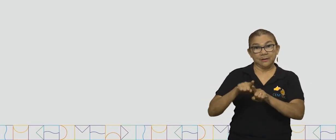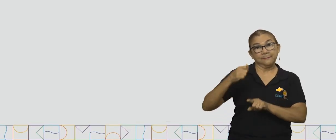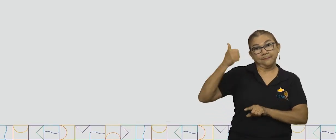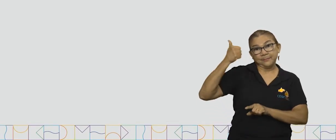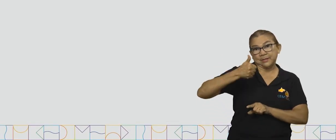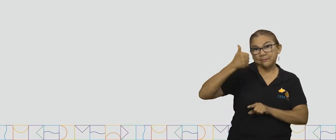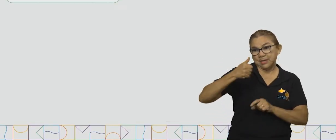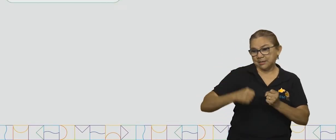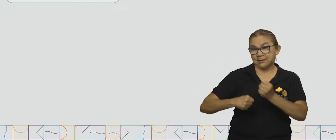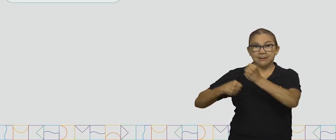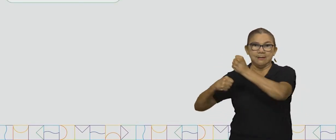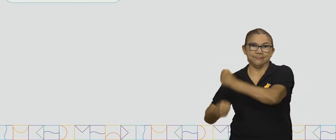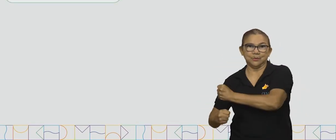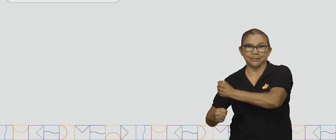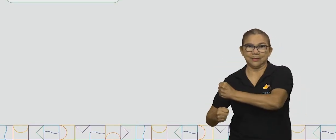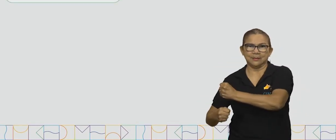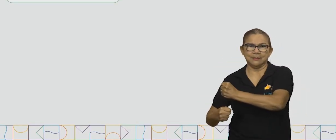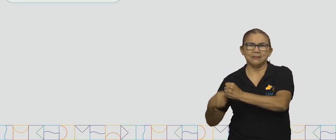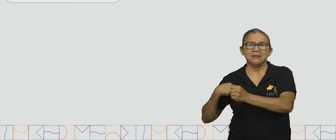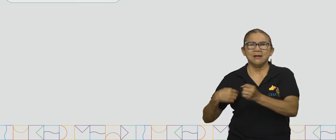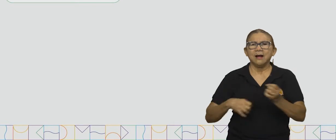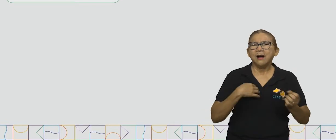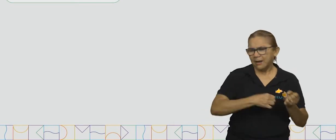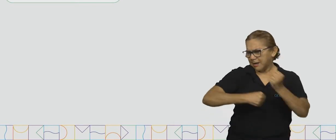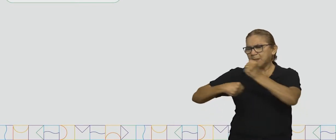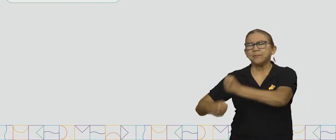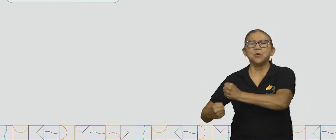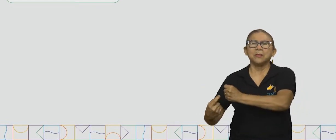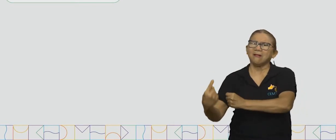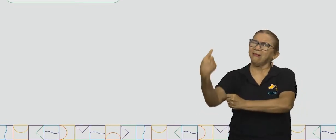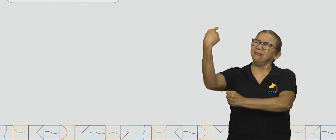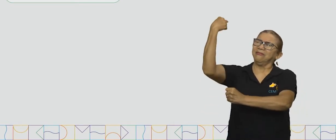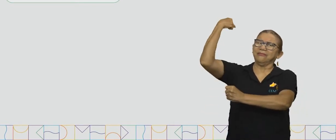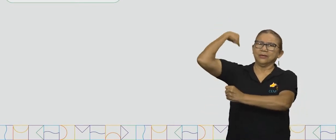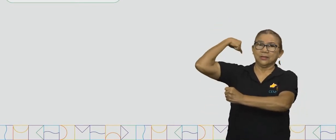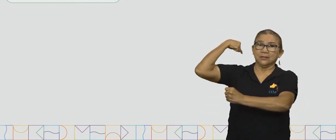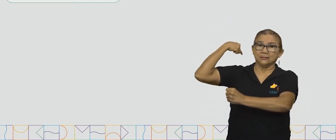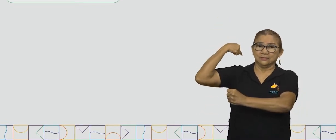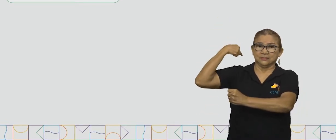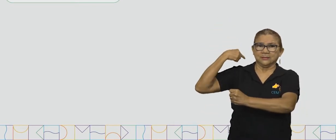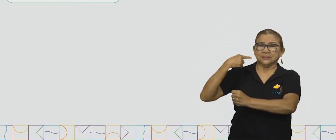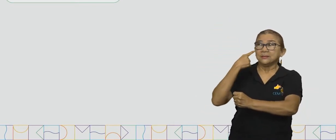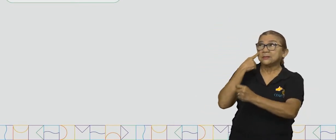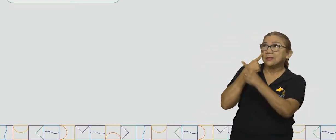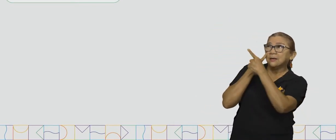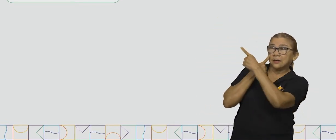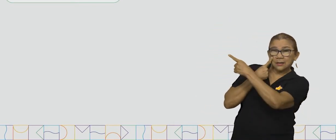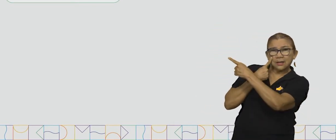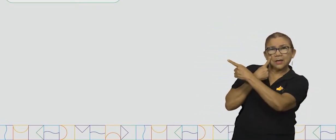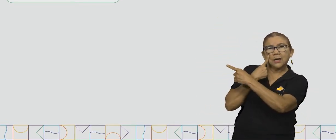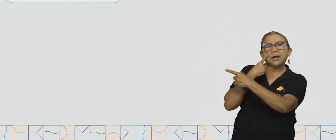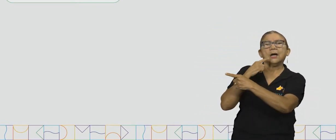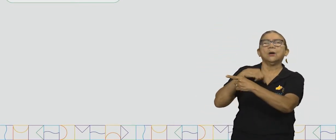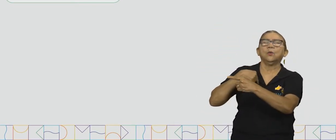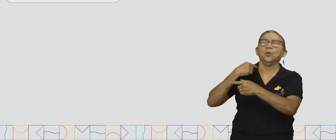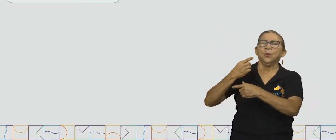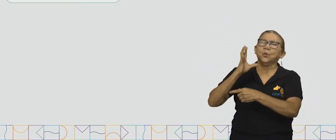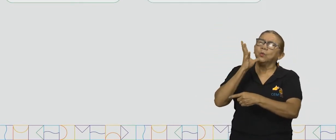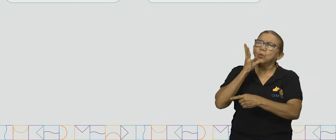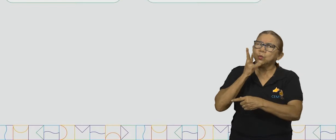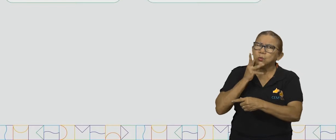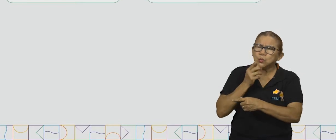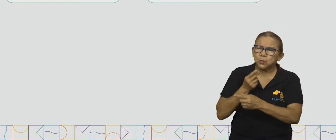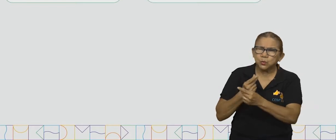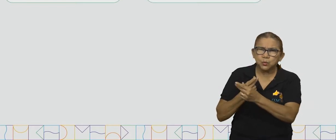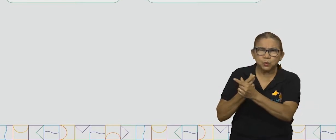República, a República Velha teve início com a proclamação da República em 1889 e durou até 1930.